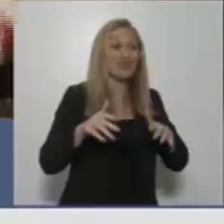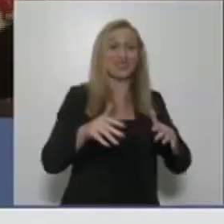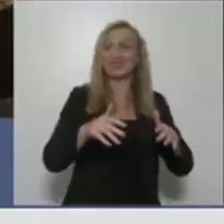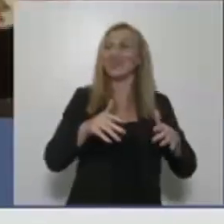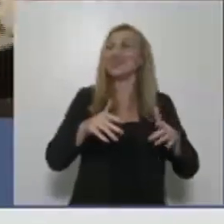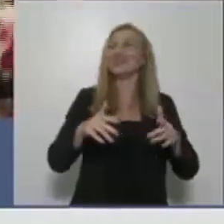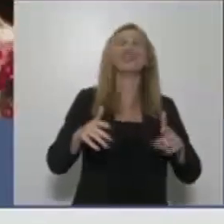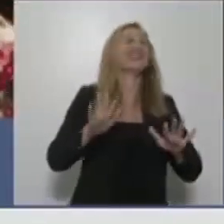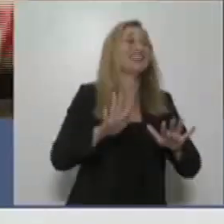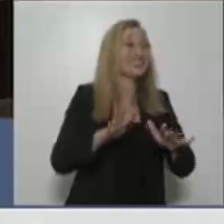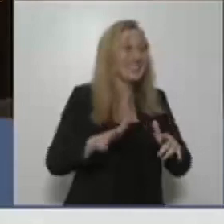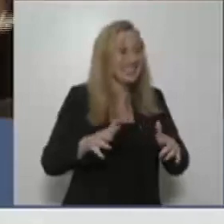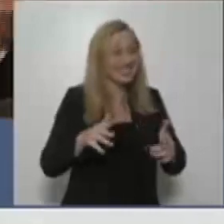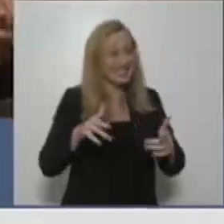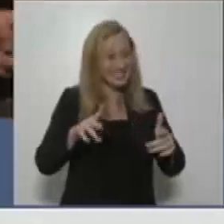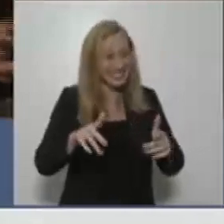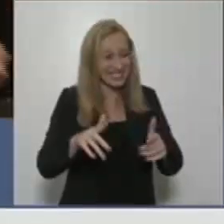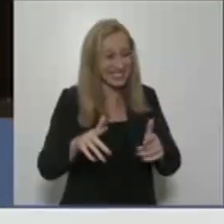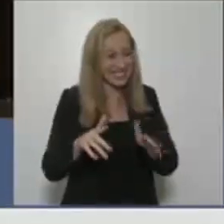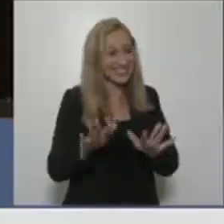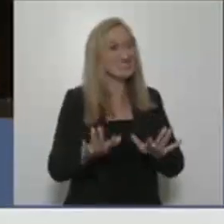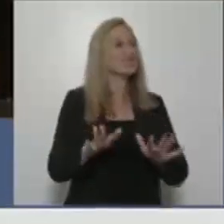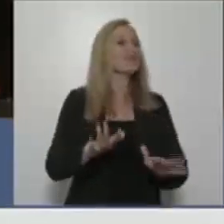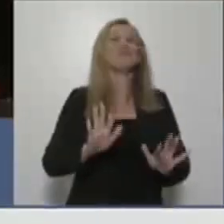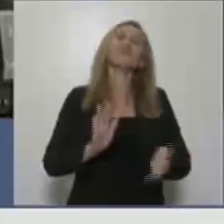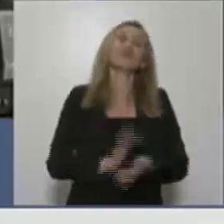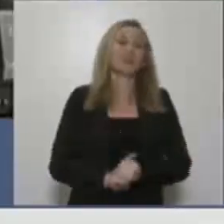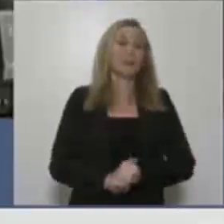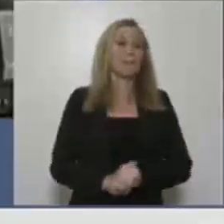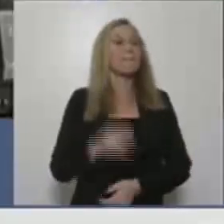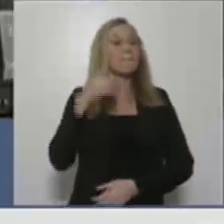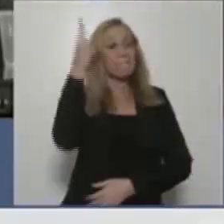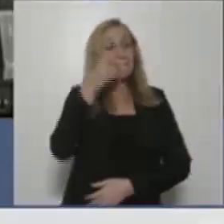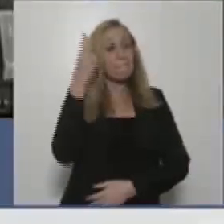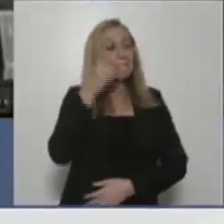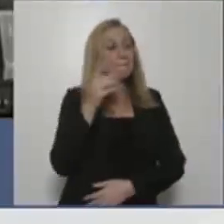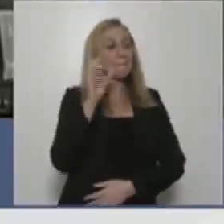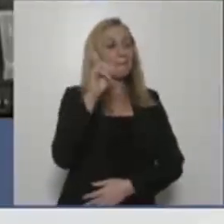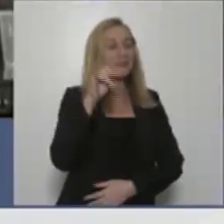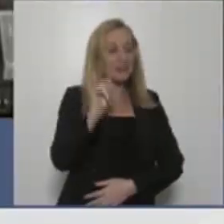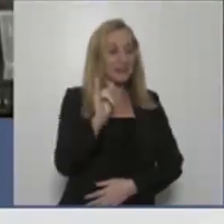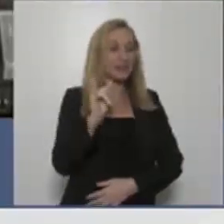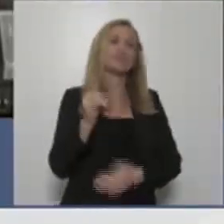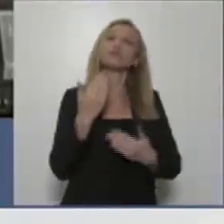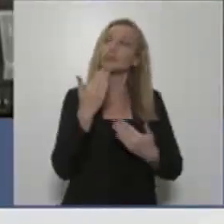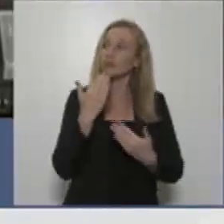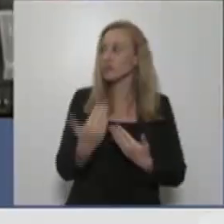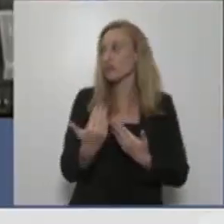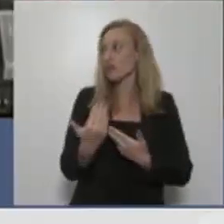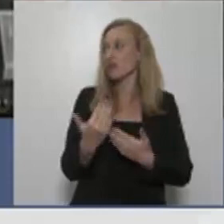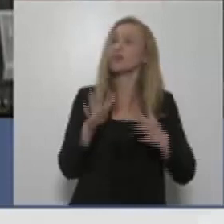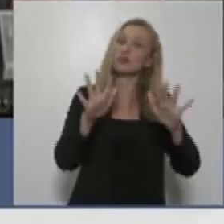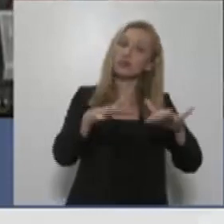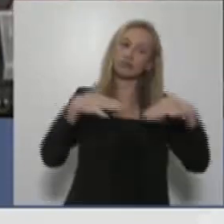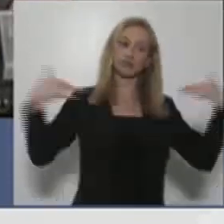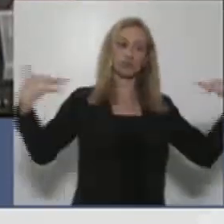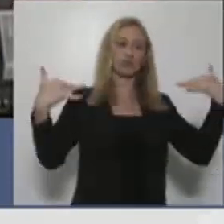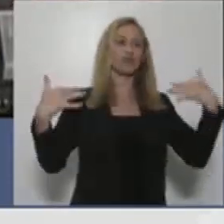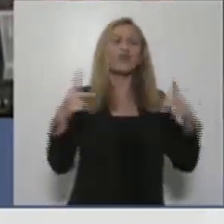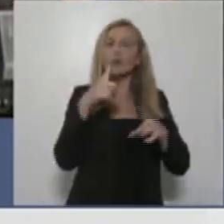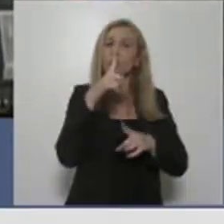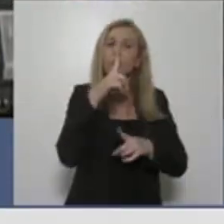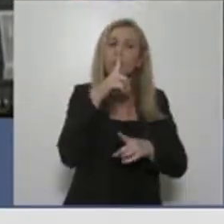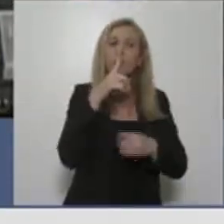sobreviveu. Dar arma na mão de todo mundo é brincar de resta um. Deputada Dani, por gentileza, Vocês são bem recebidos aqui. Eu admiro